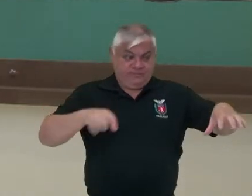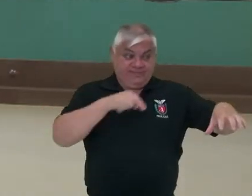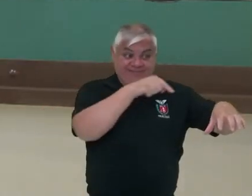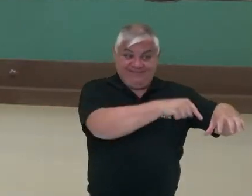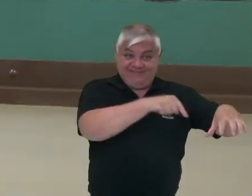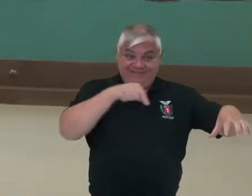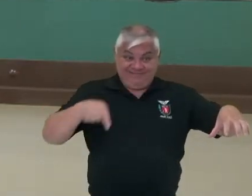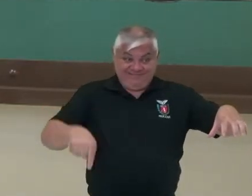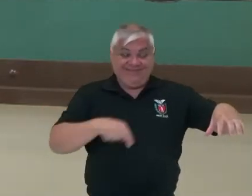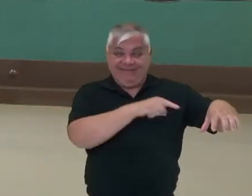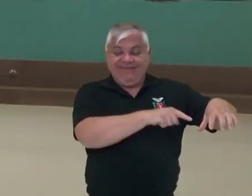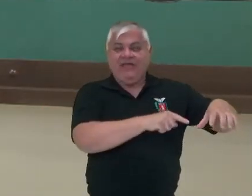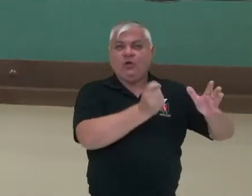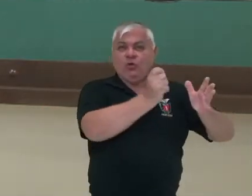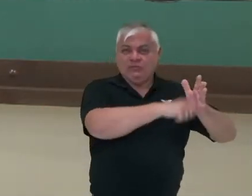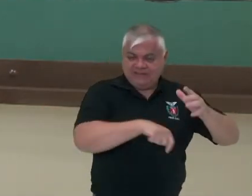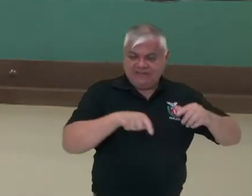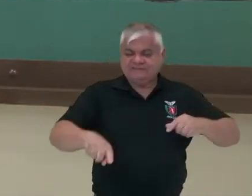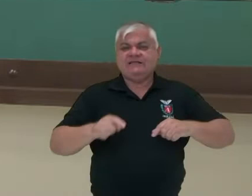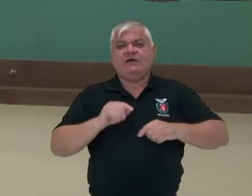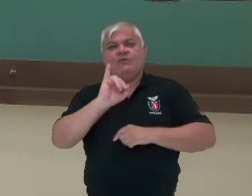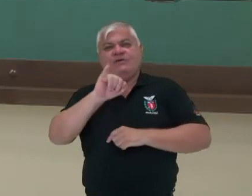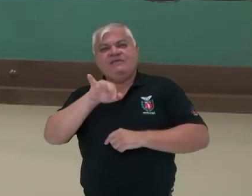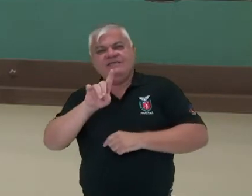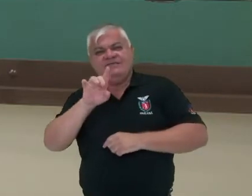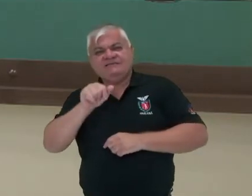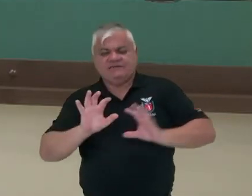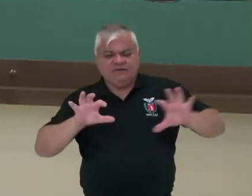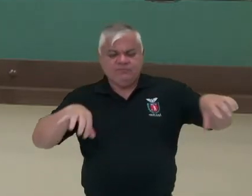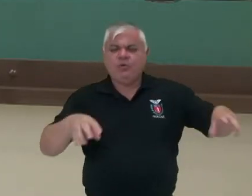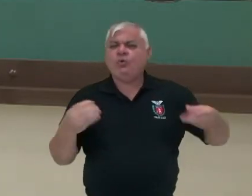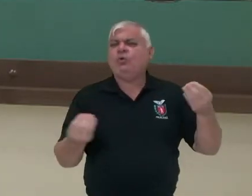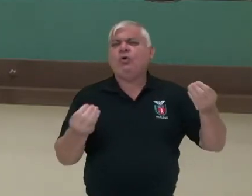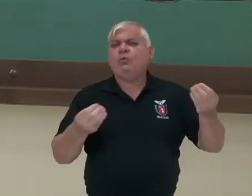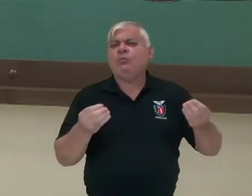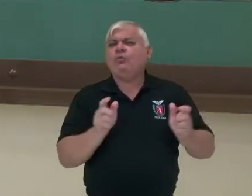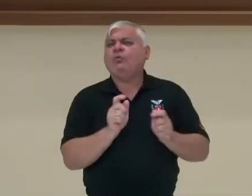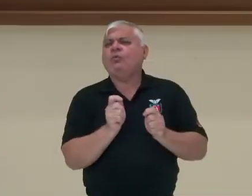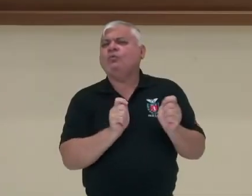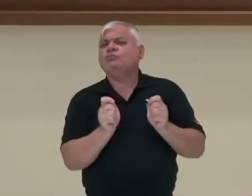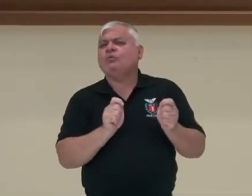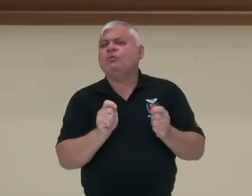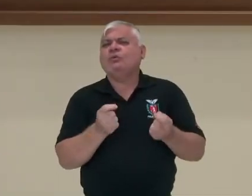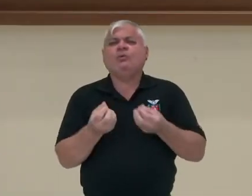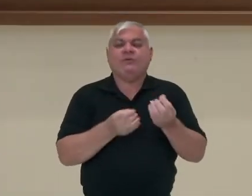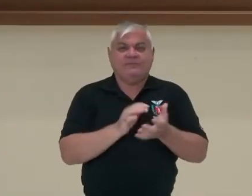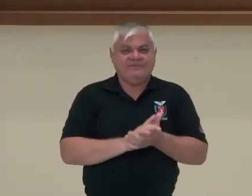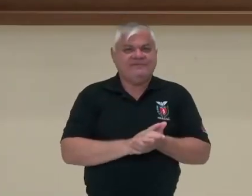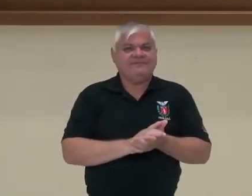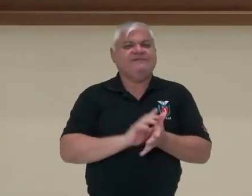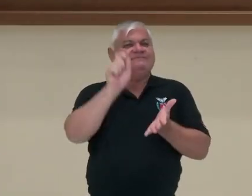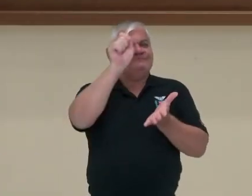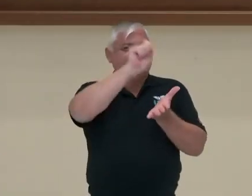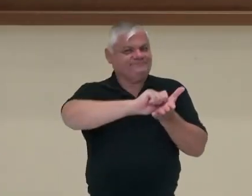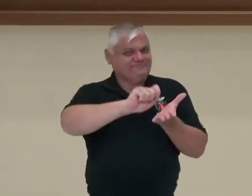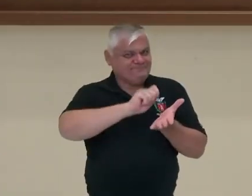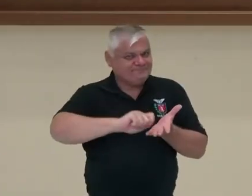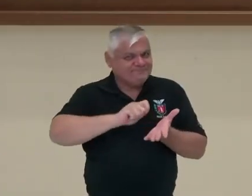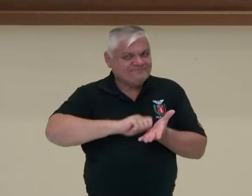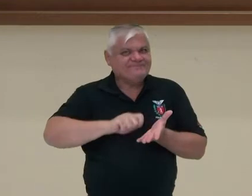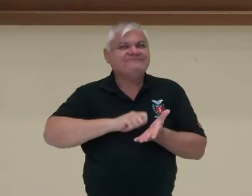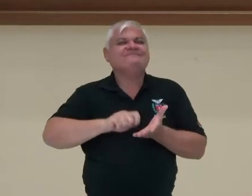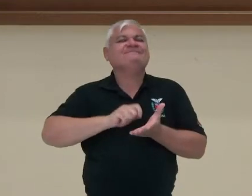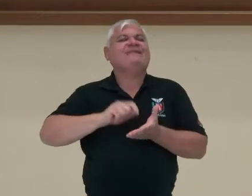criados pela coroa espanhola para administrar as colônias na América, tá? Então vocês vão copiar essa questão no caderno